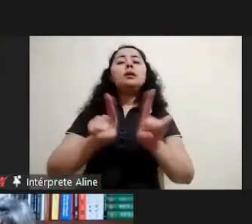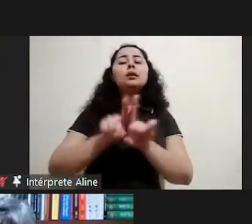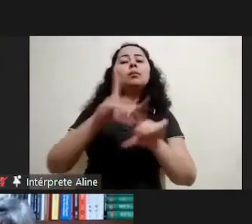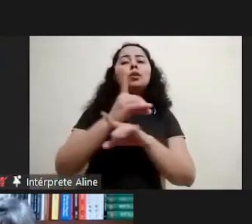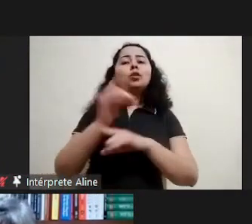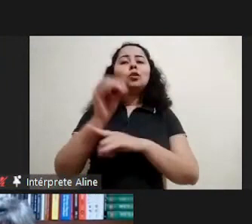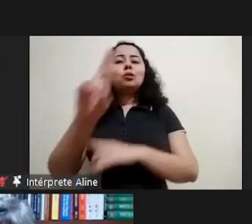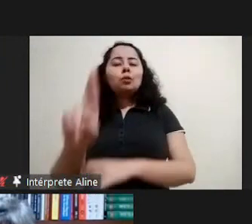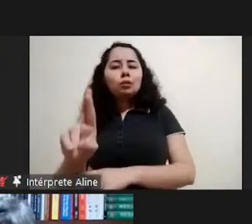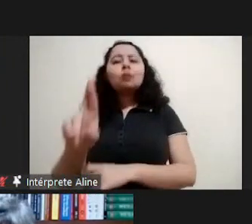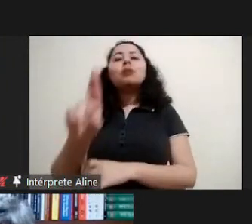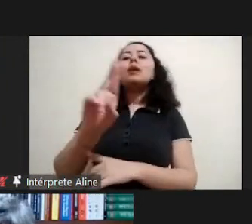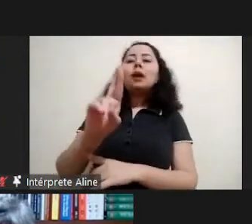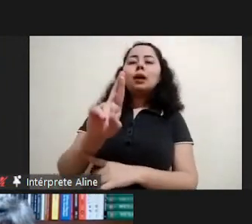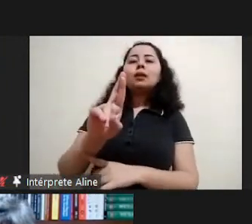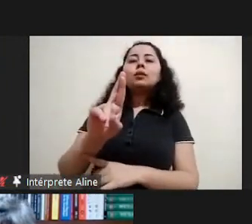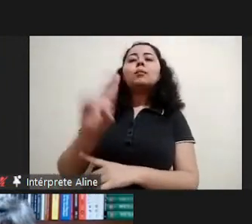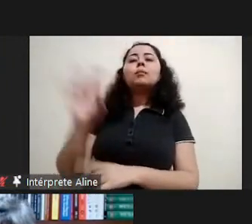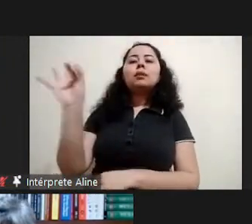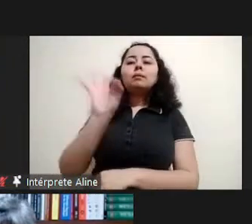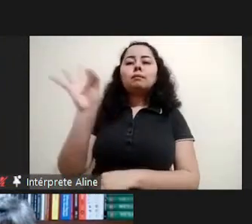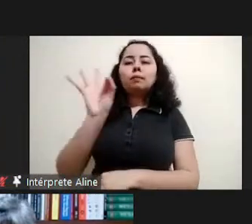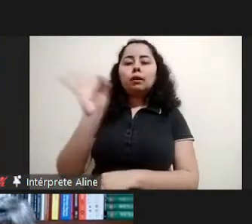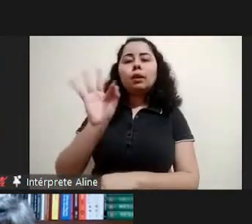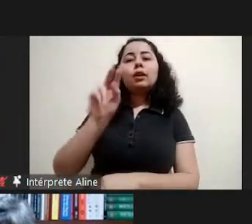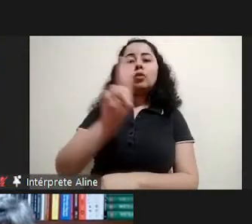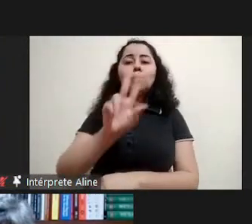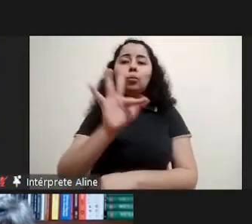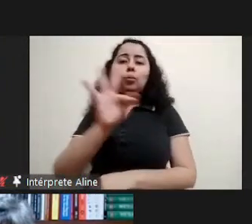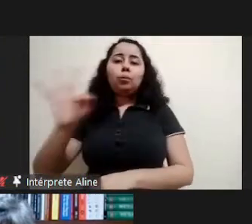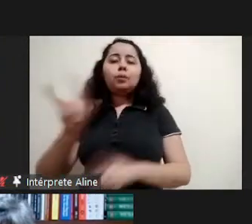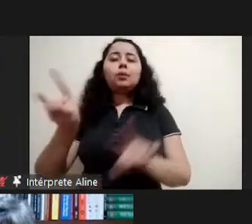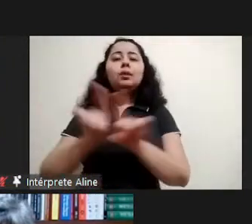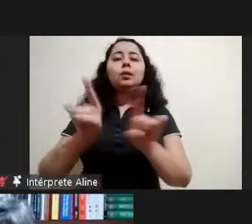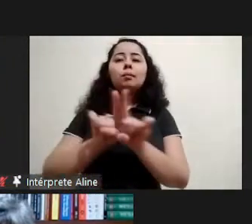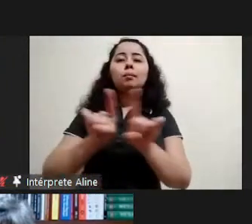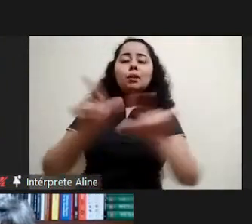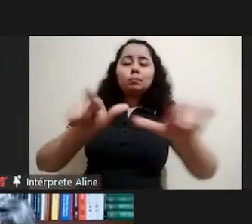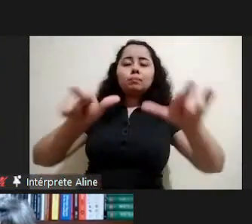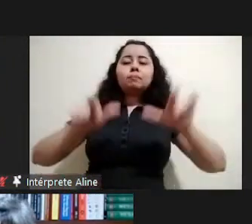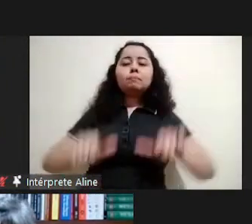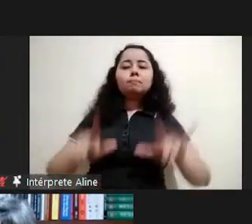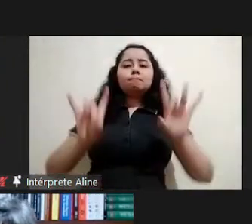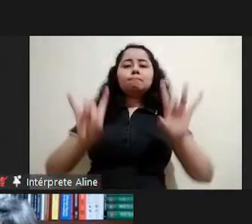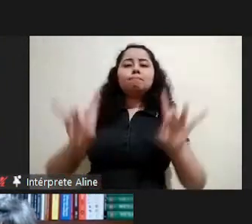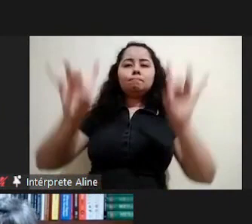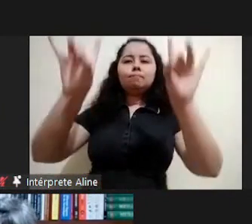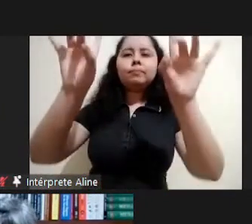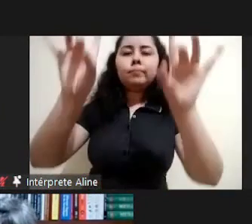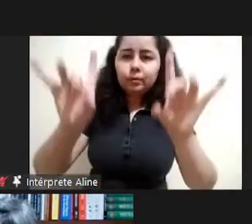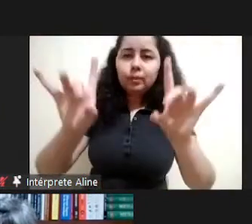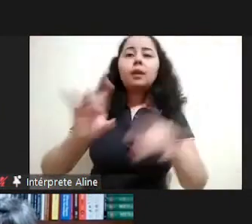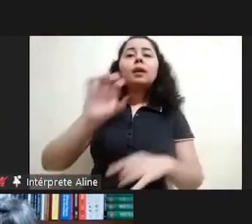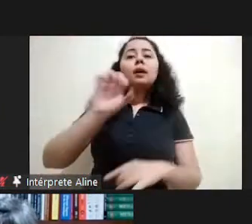Federal Fluminense. Título de Especialista em Anatomia Patológica pela SBP e